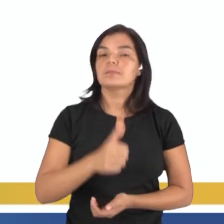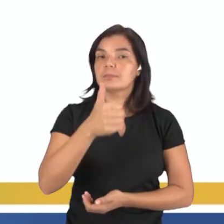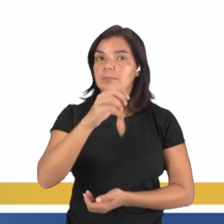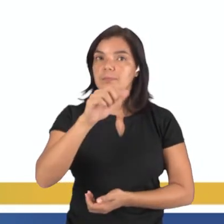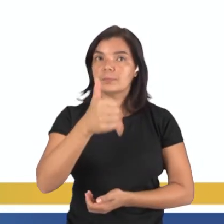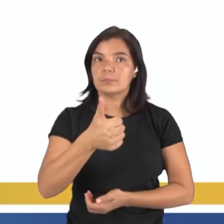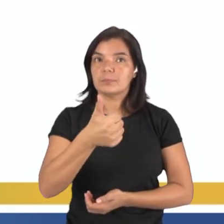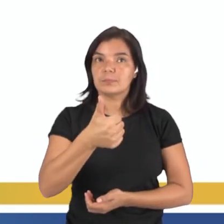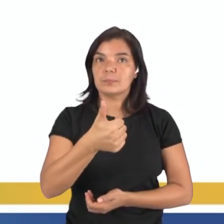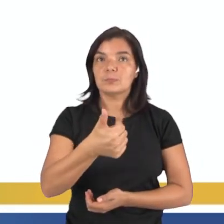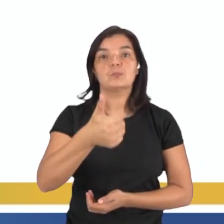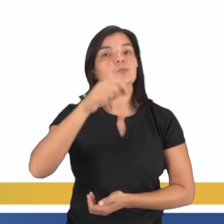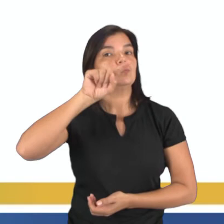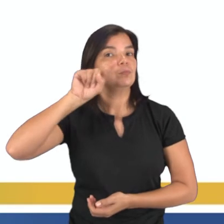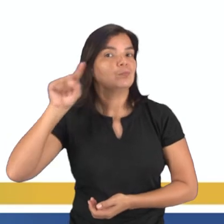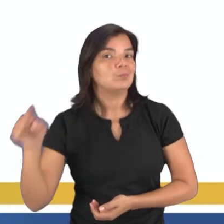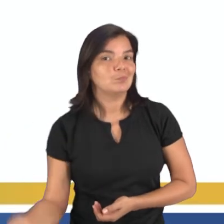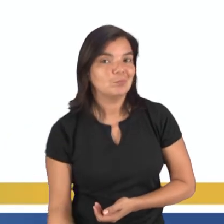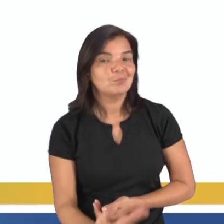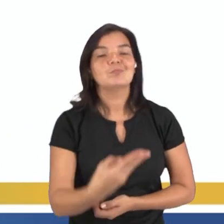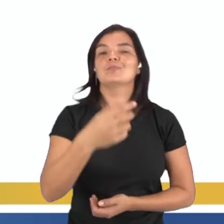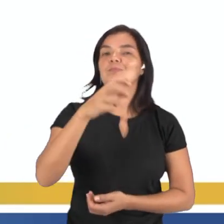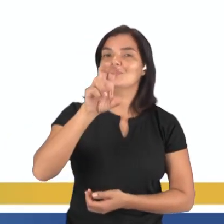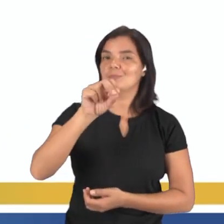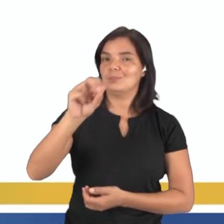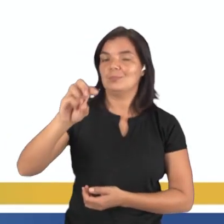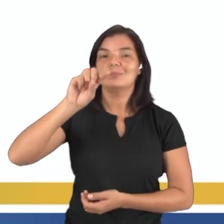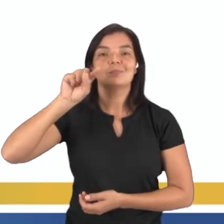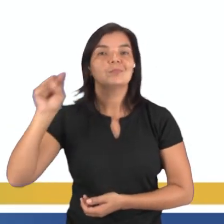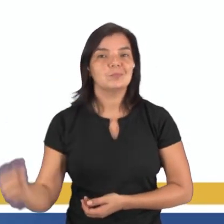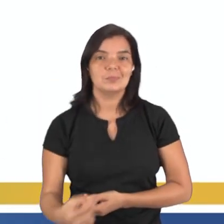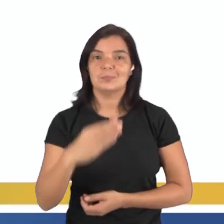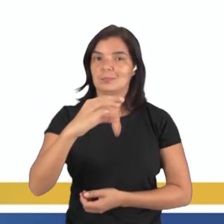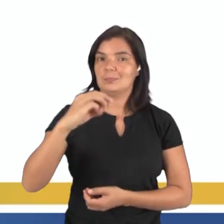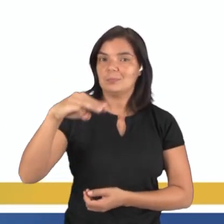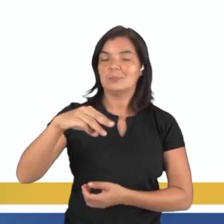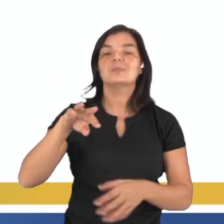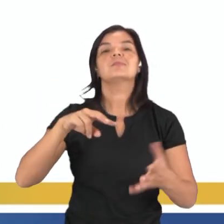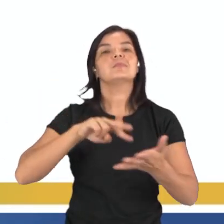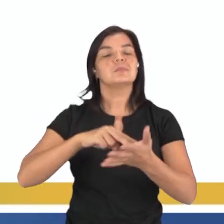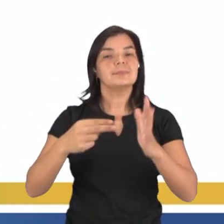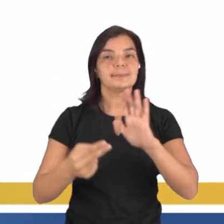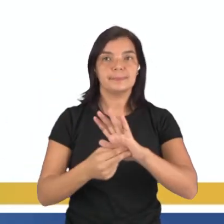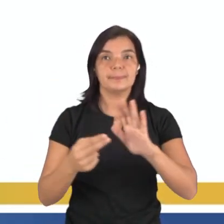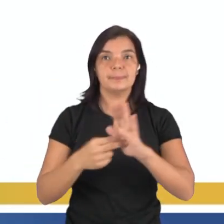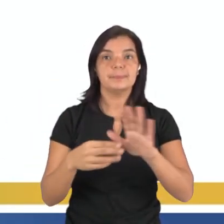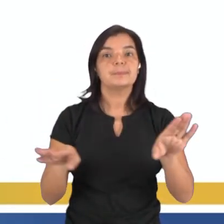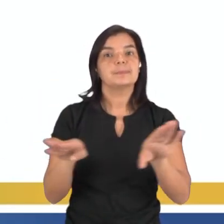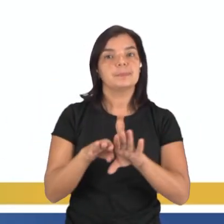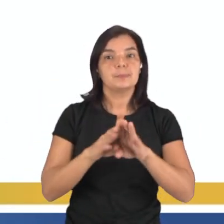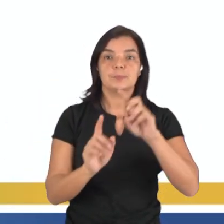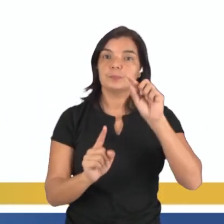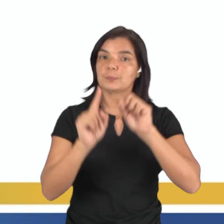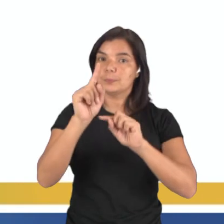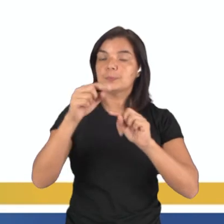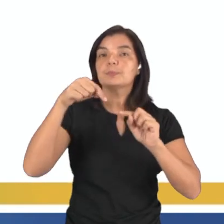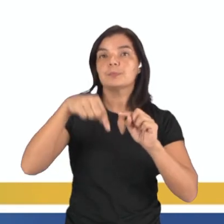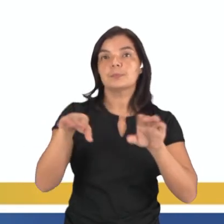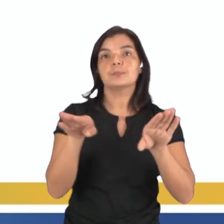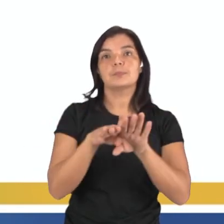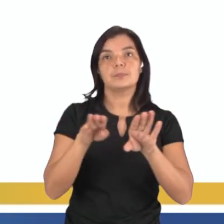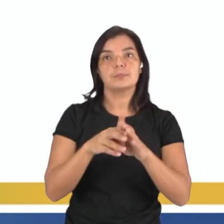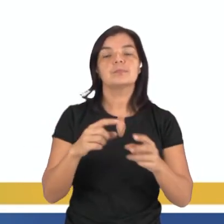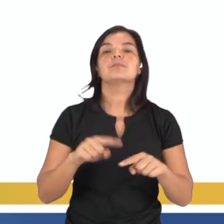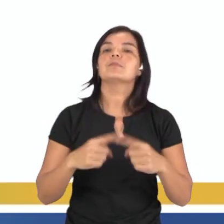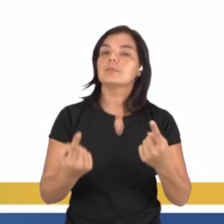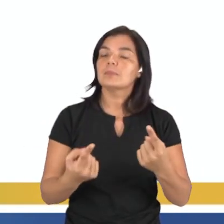dar esse 1.500.000 centímetros. Quando eu faço isso, então as minhas unidades de medida tanto em cima como embaixo,